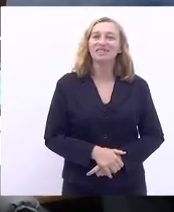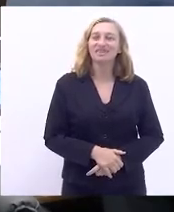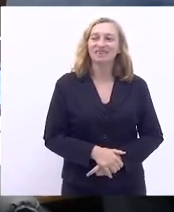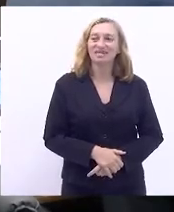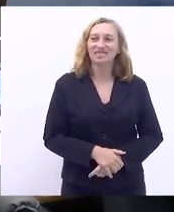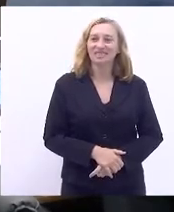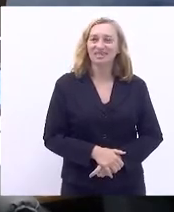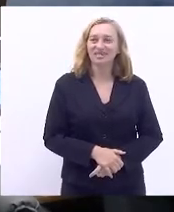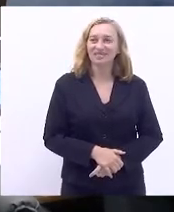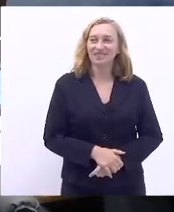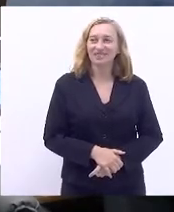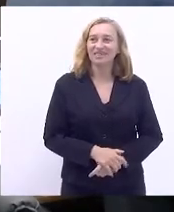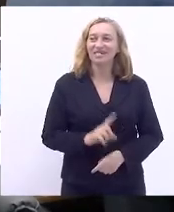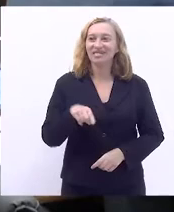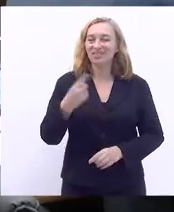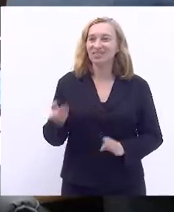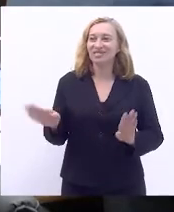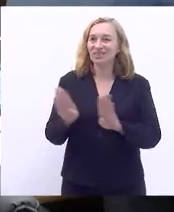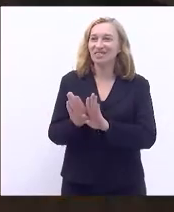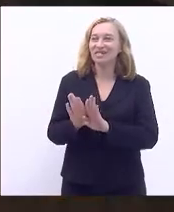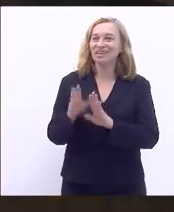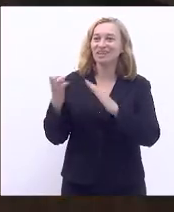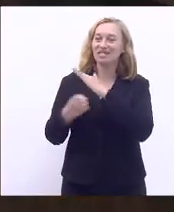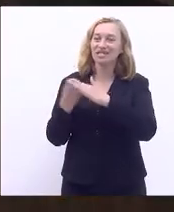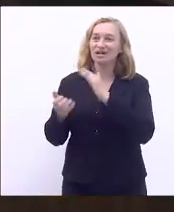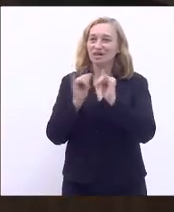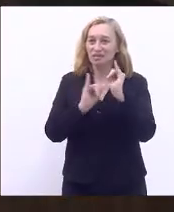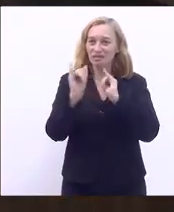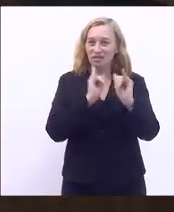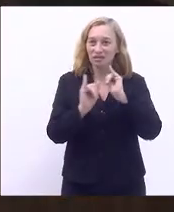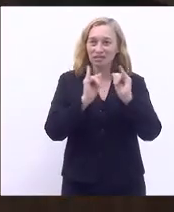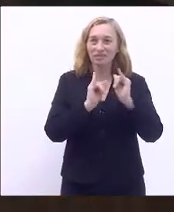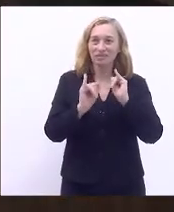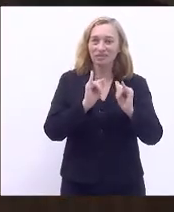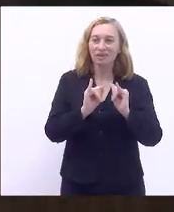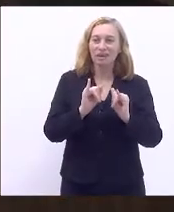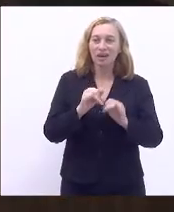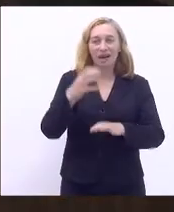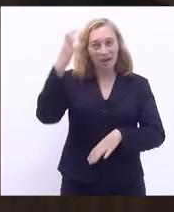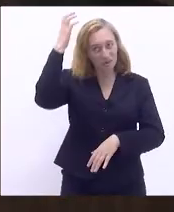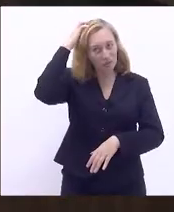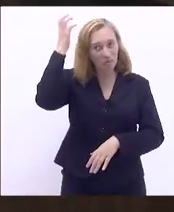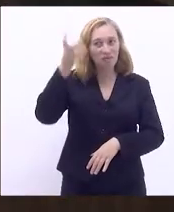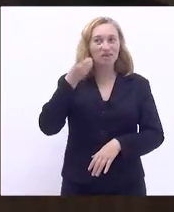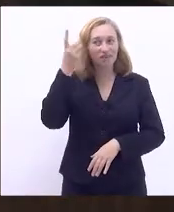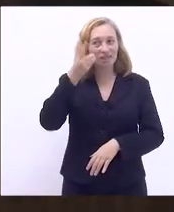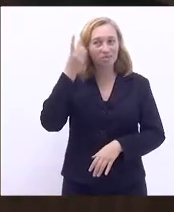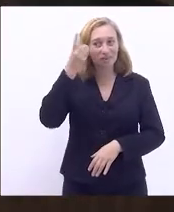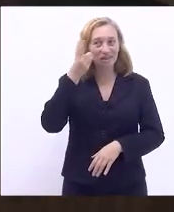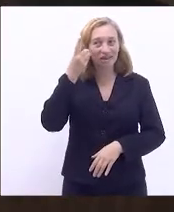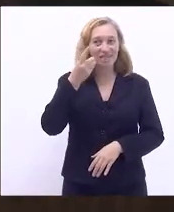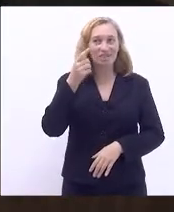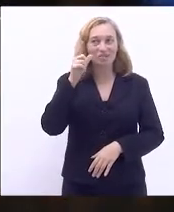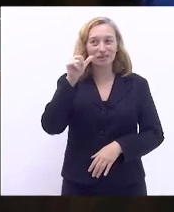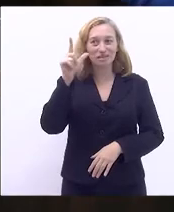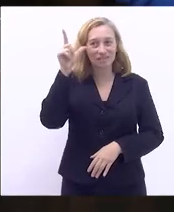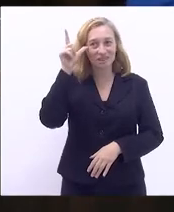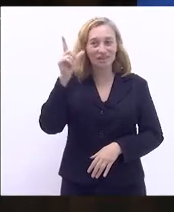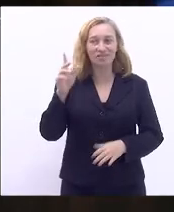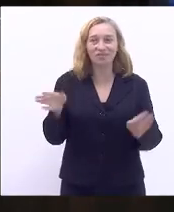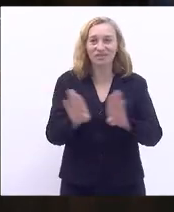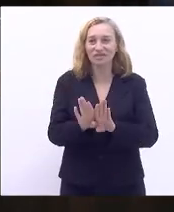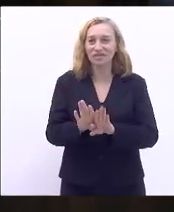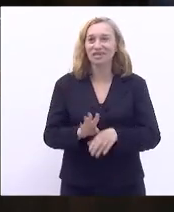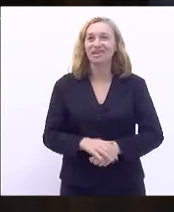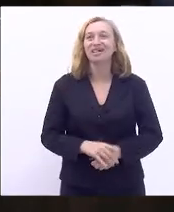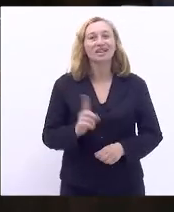Depois, quando fechar a empresa, vamos lá informar que foi o deputado e a outra deputada que fecharam. Não, deputado não.